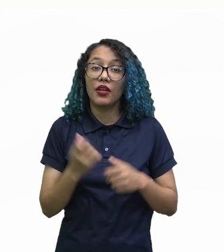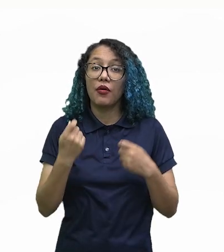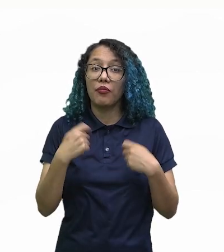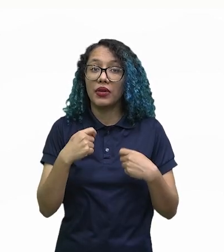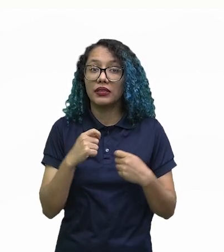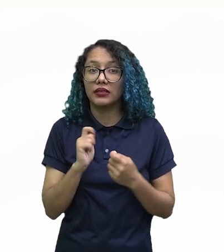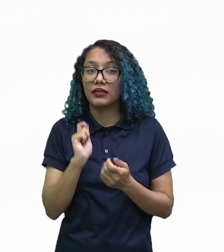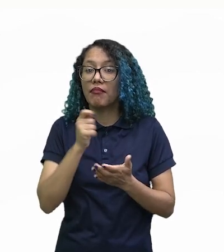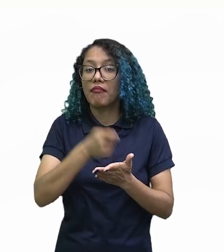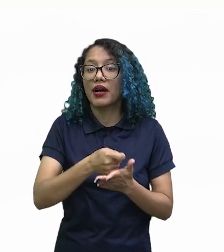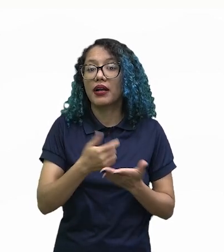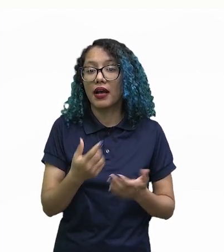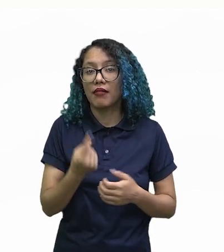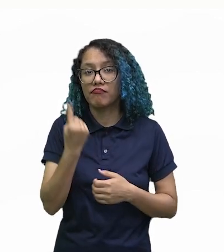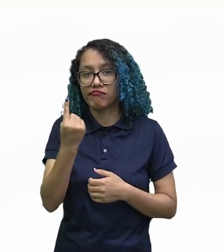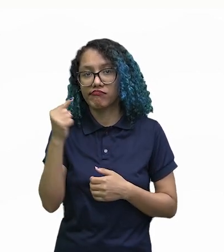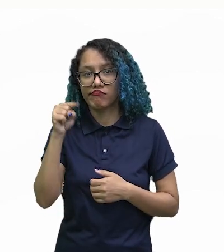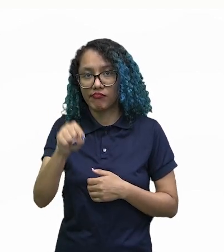ter que devolver